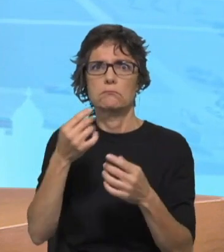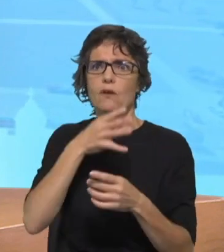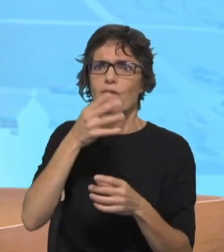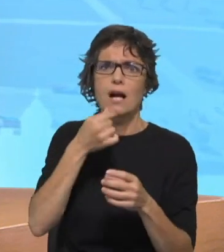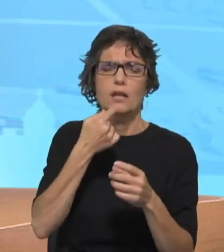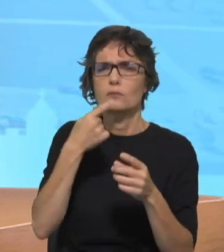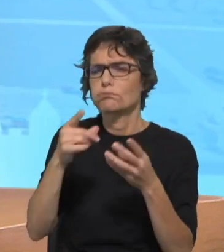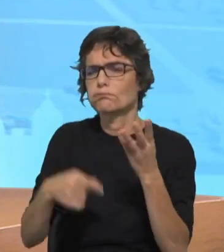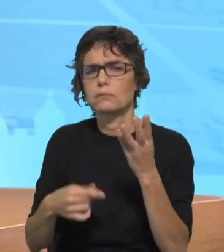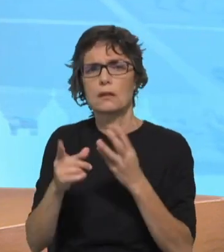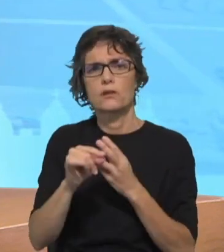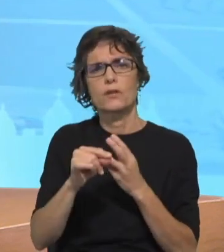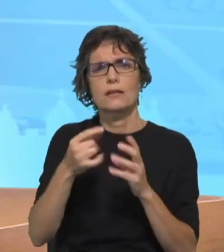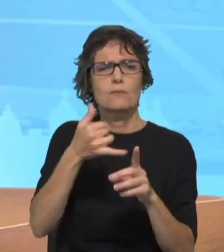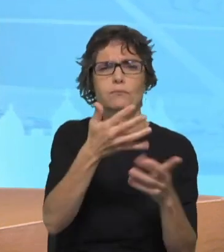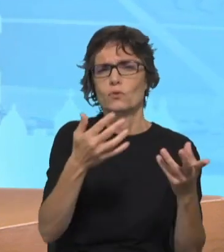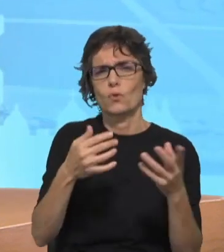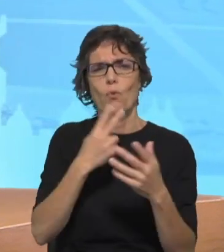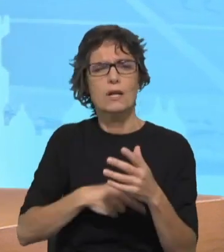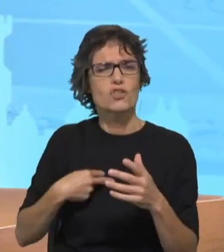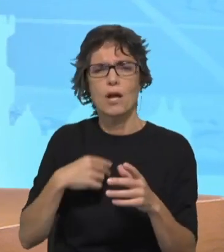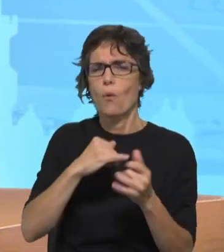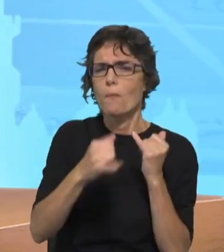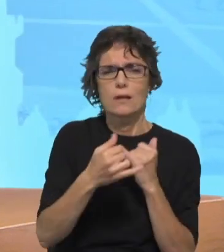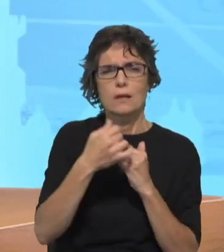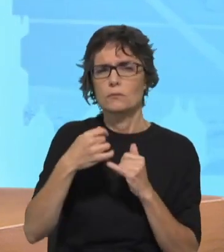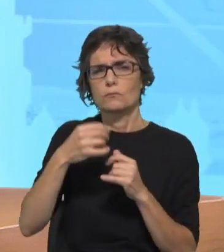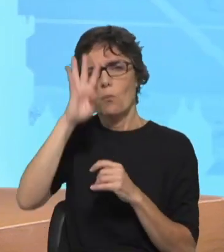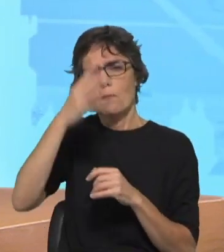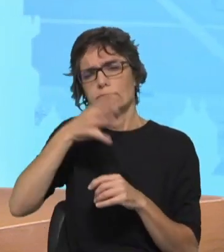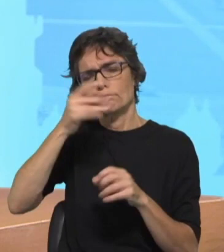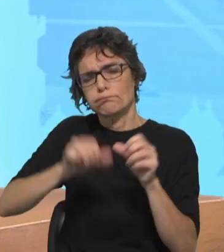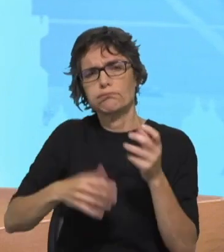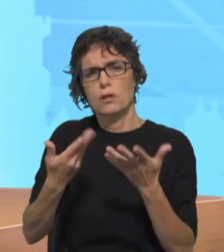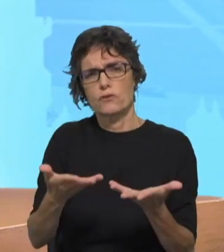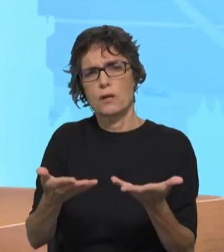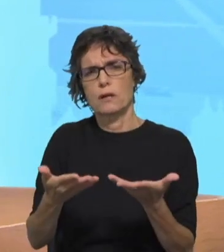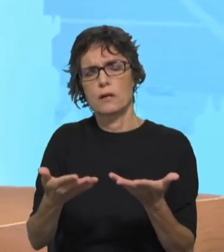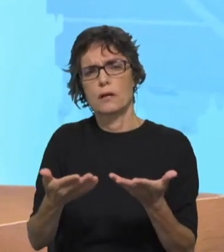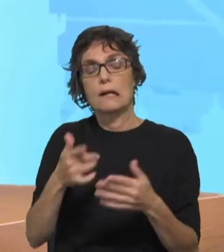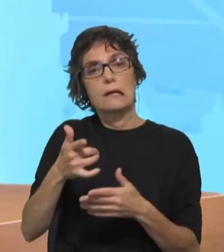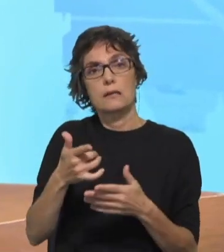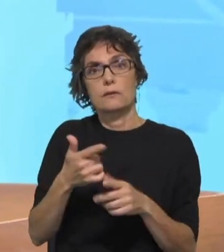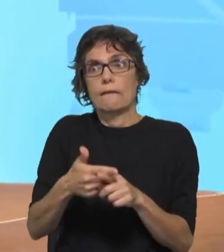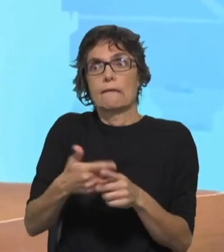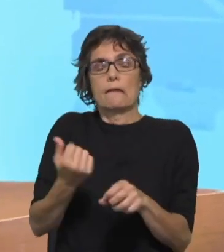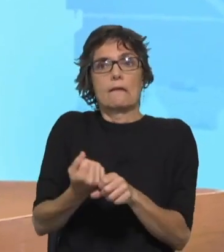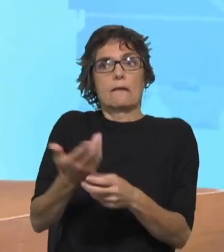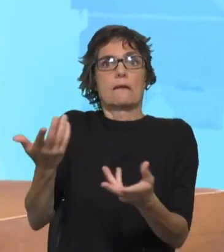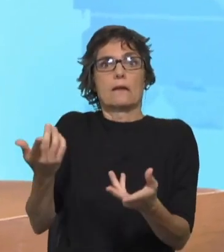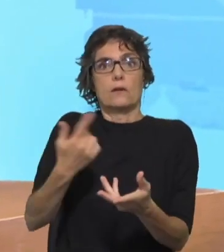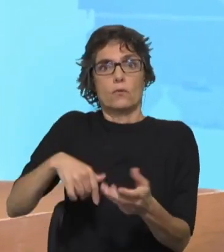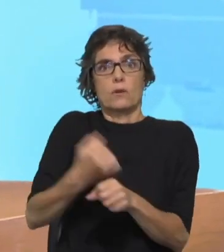aos cristãos e isso tem sido entusiasmante verificar isso para o nosso trabalho da Fundação